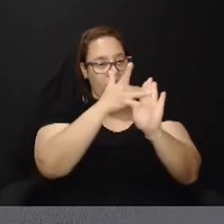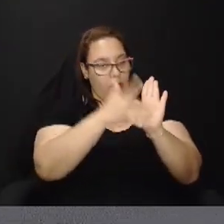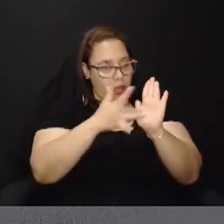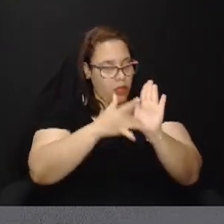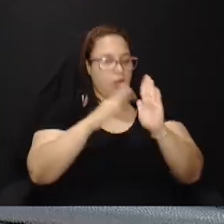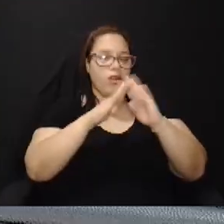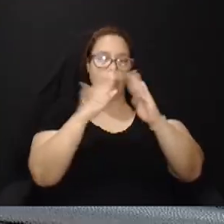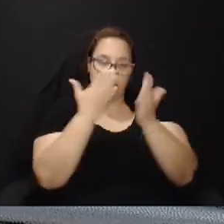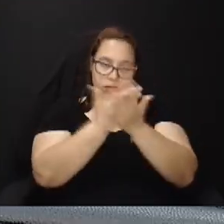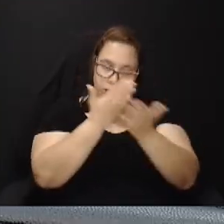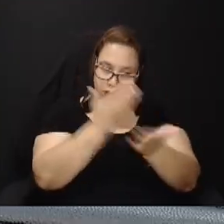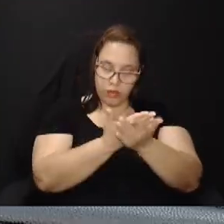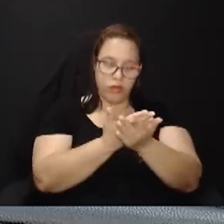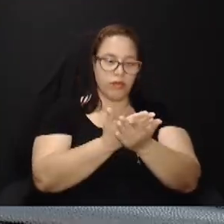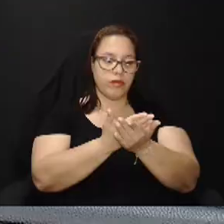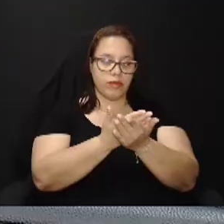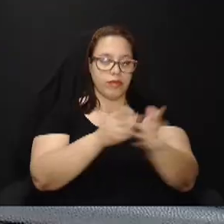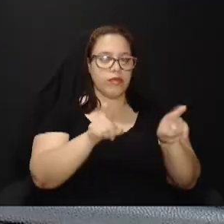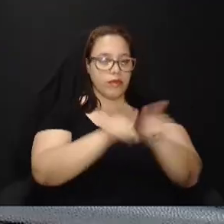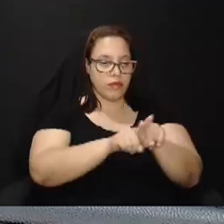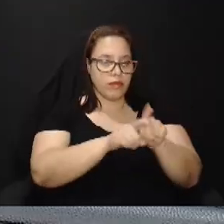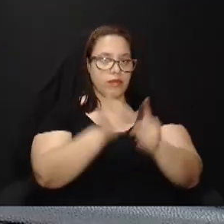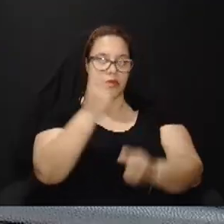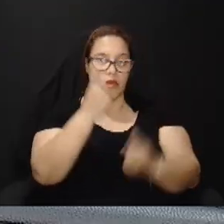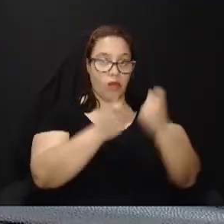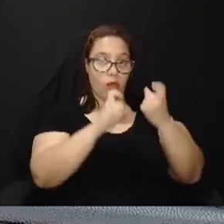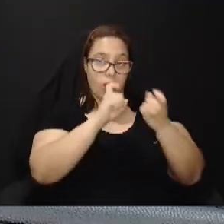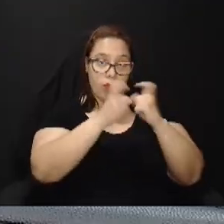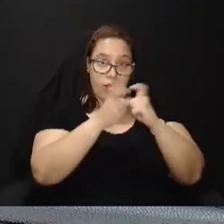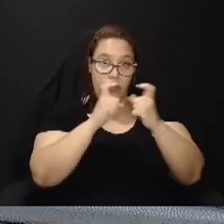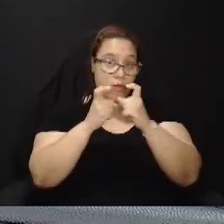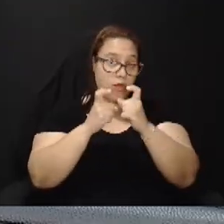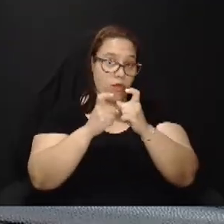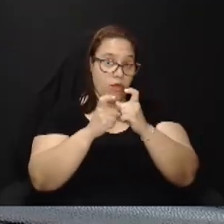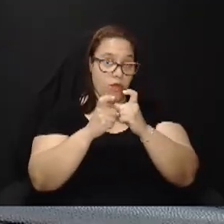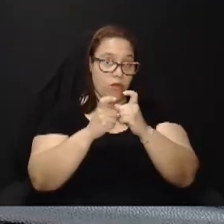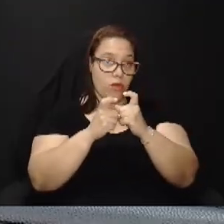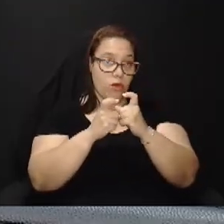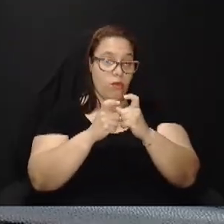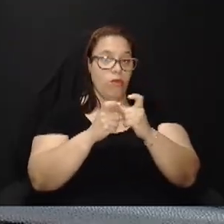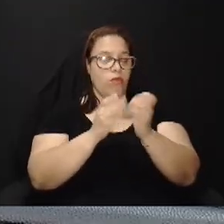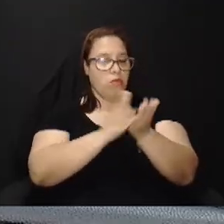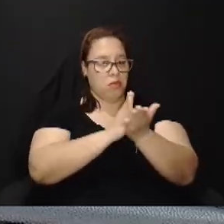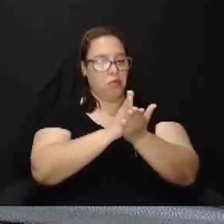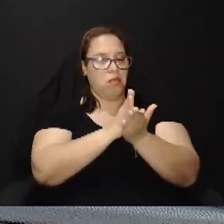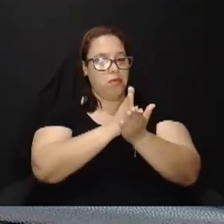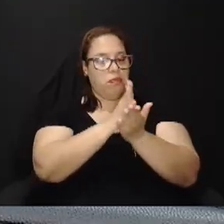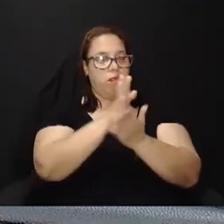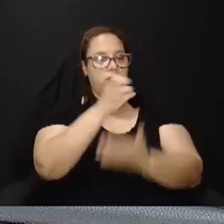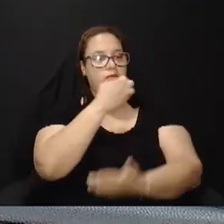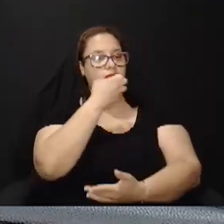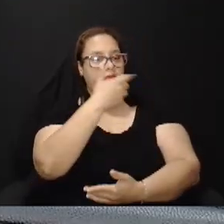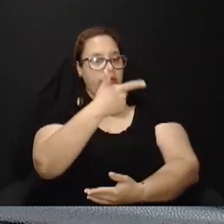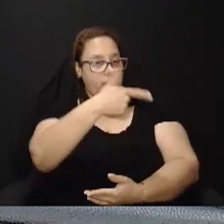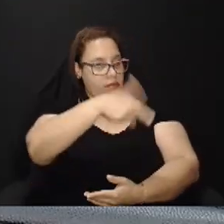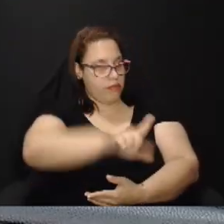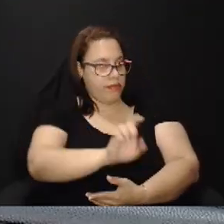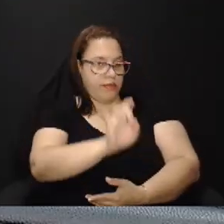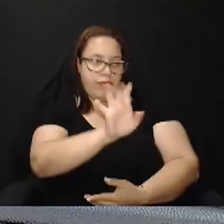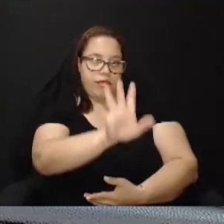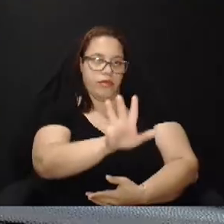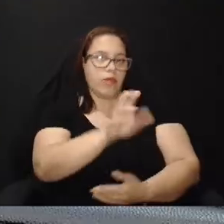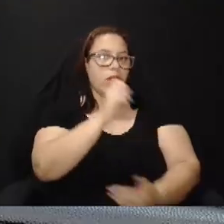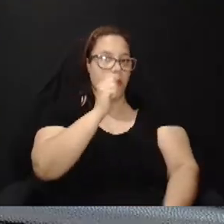cá. Também participei de algumas reuniões que caminha muito bem também, e mais uma vez sou um defensor,